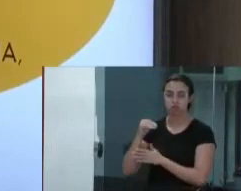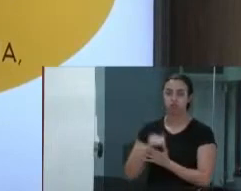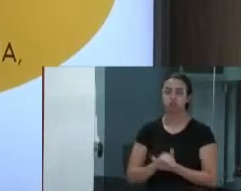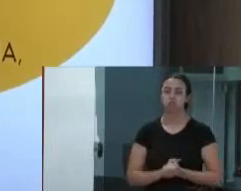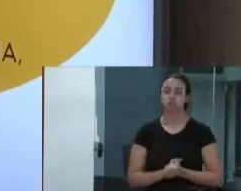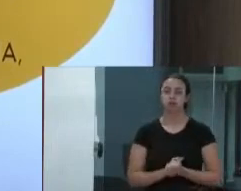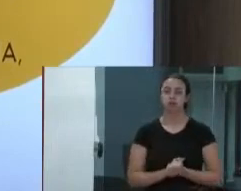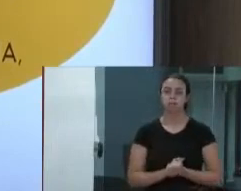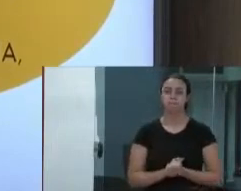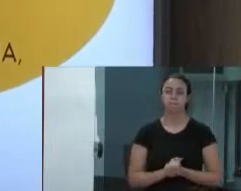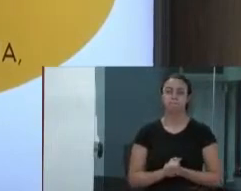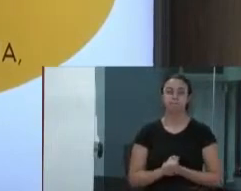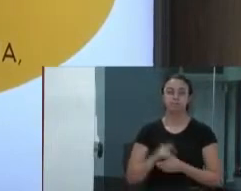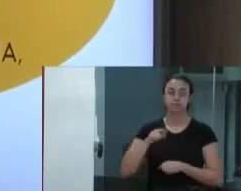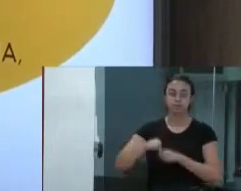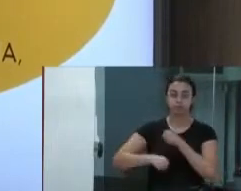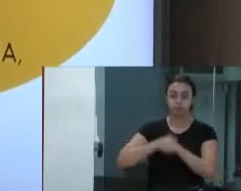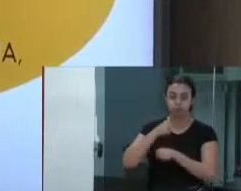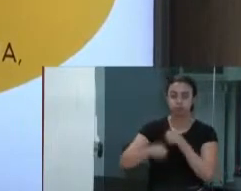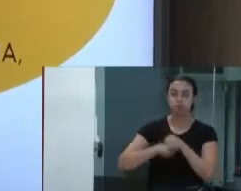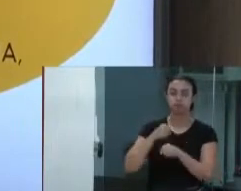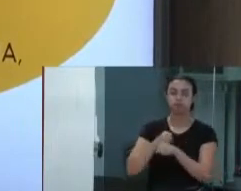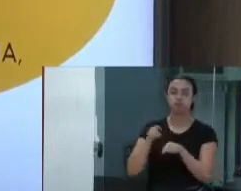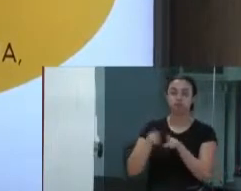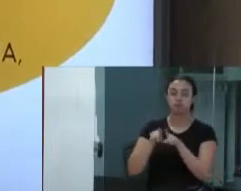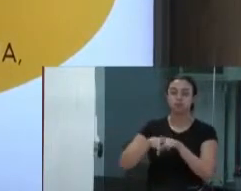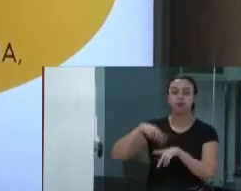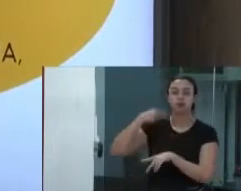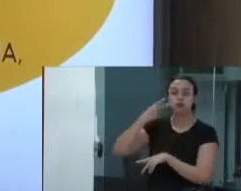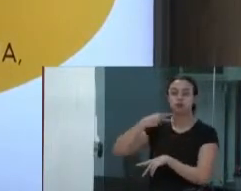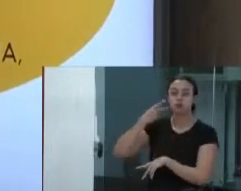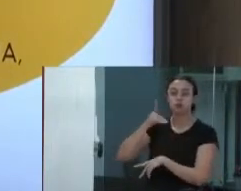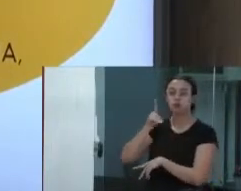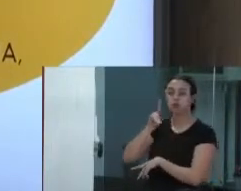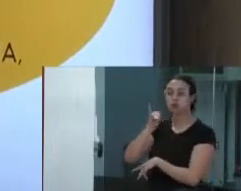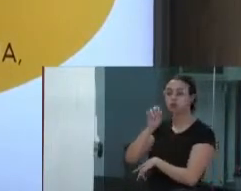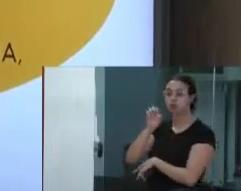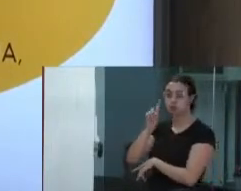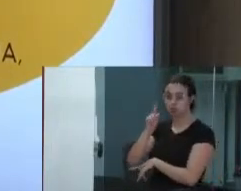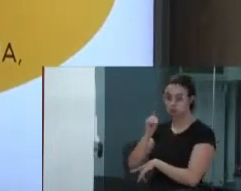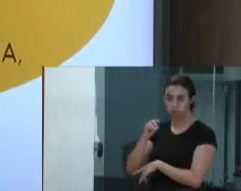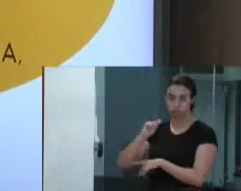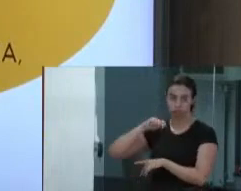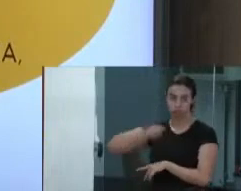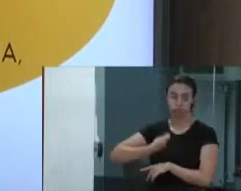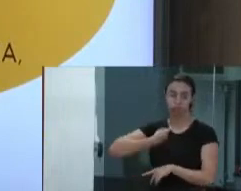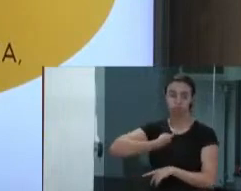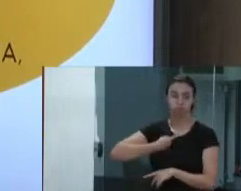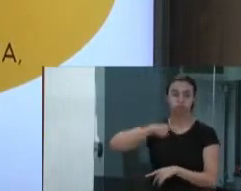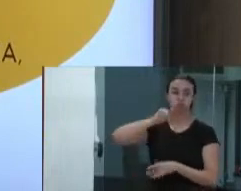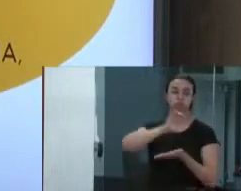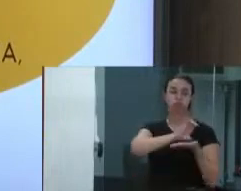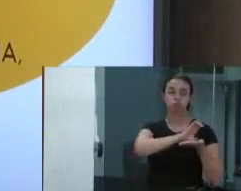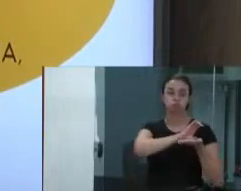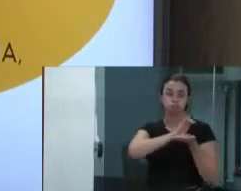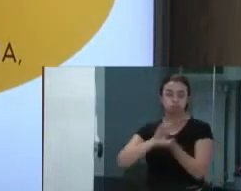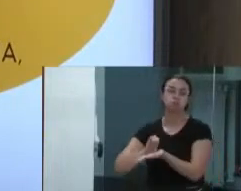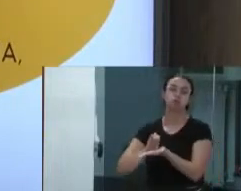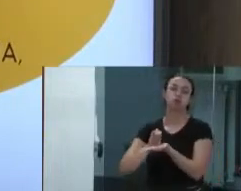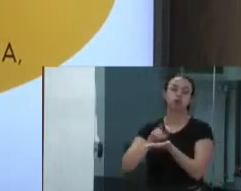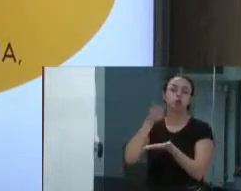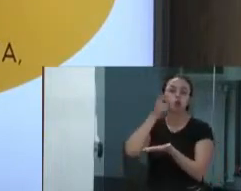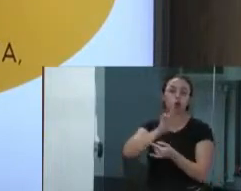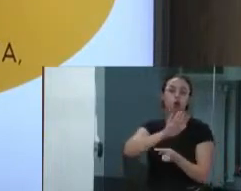ano a grata indicação, né, do vereador Diego Espino, que destinou, né, uma emenda parlamentar para